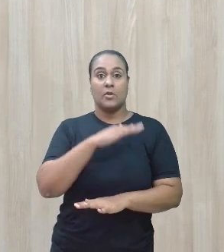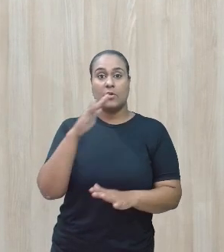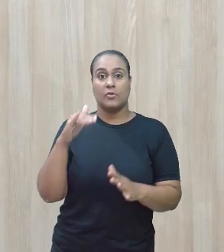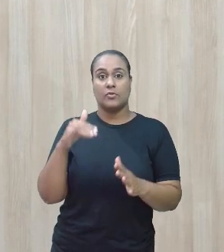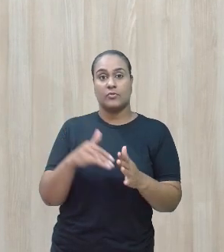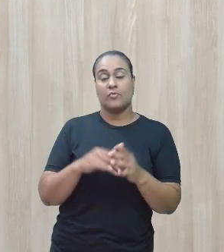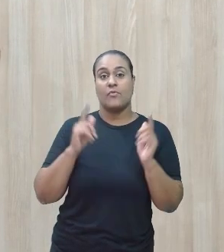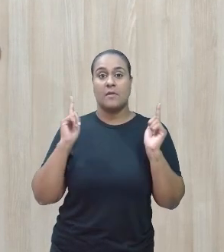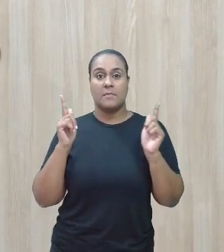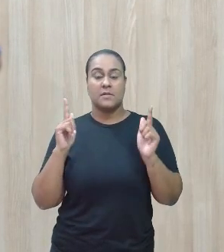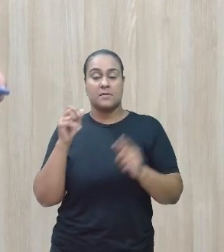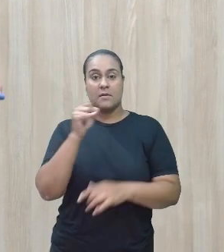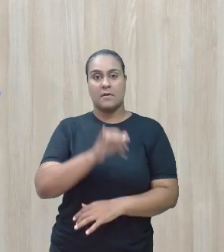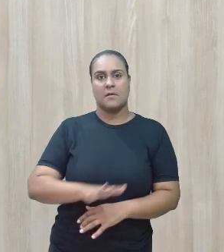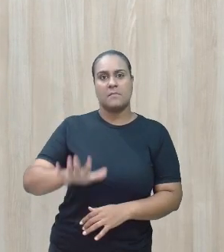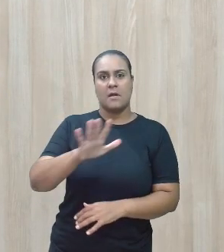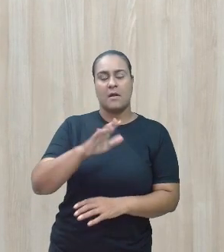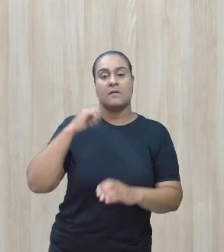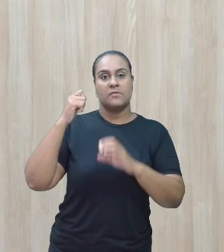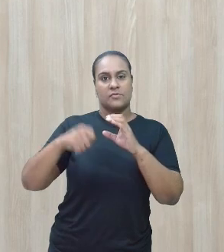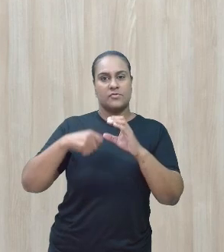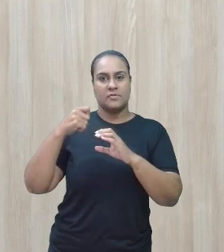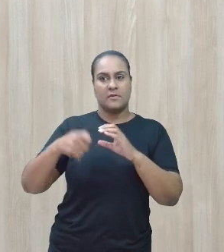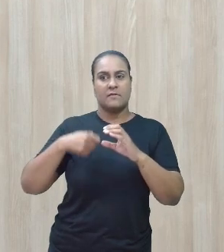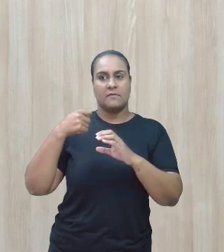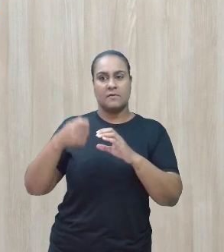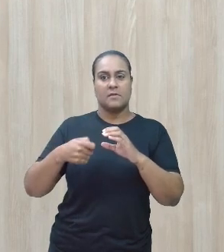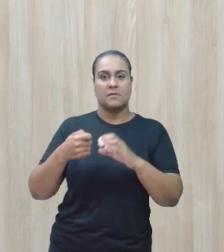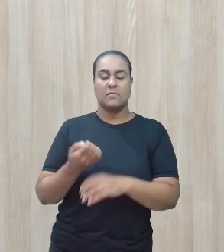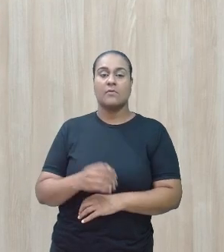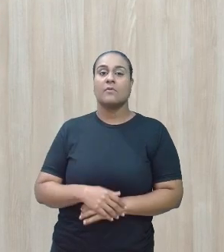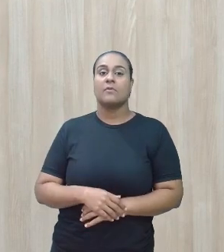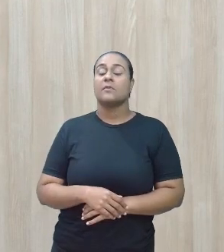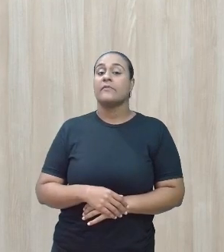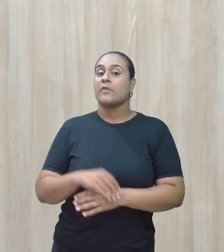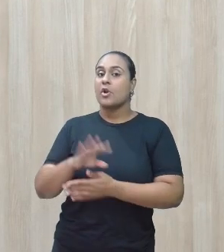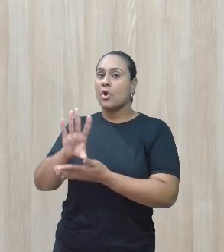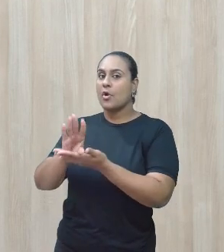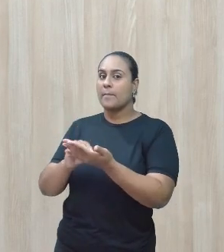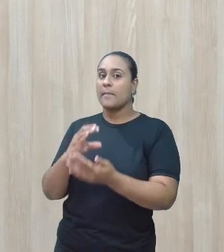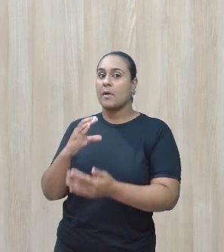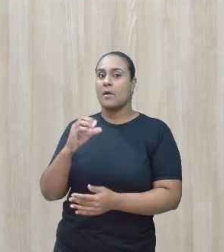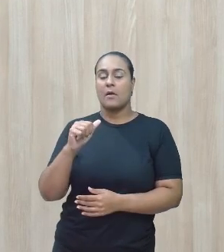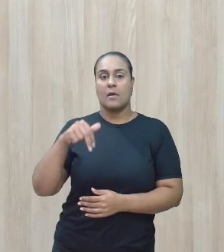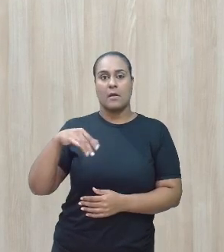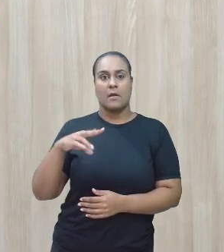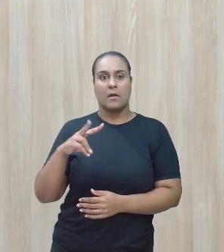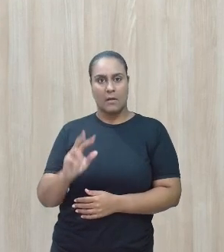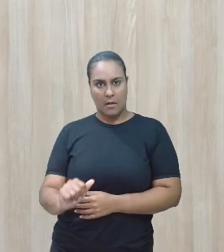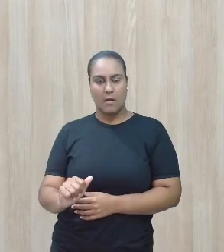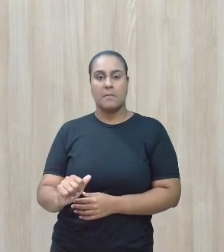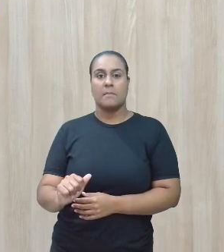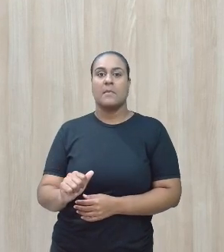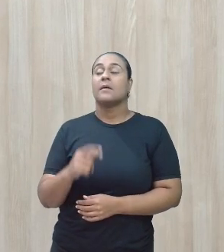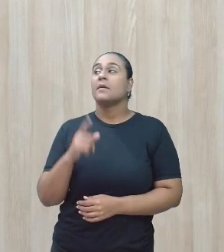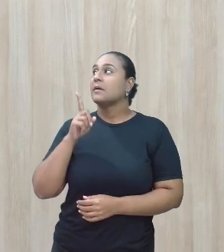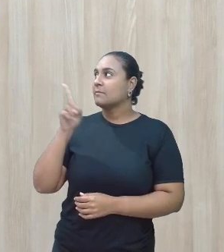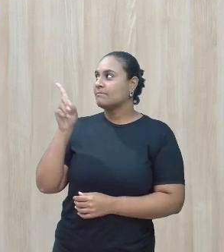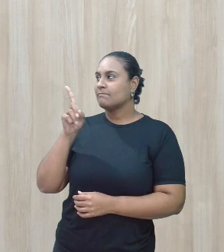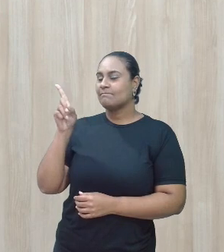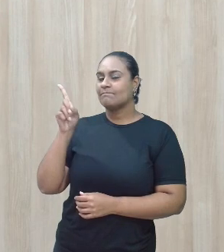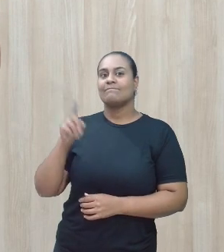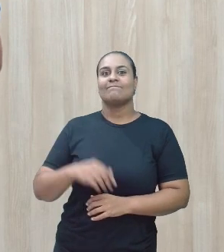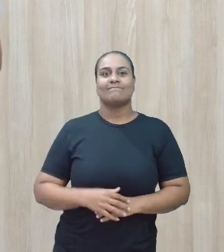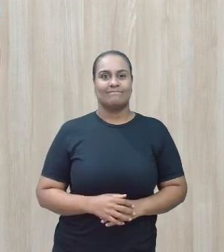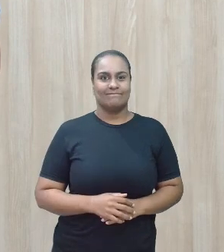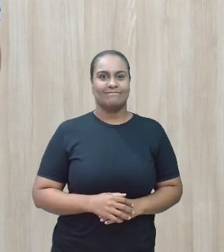as imagens, todos os vídeos dessa apresentação foram feitos no Canva e o avatar foi feito no Bitmoji,